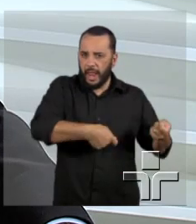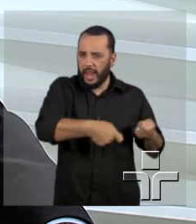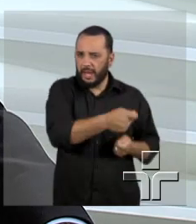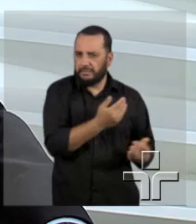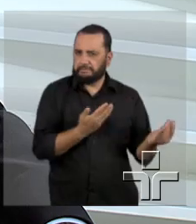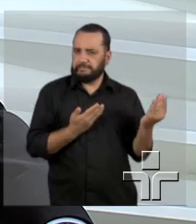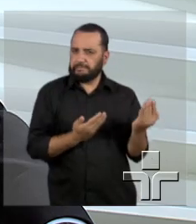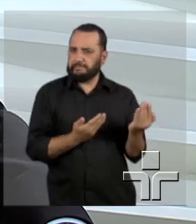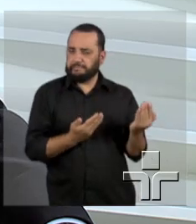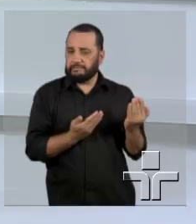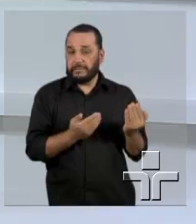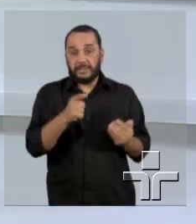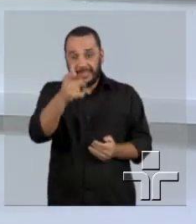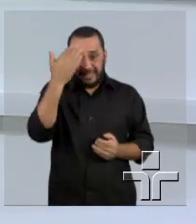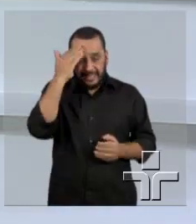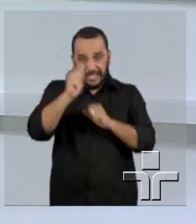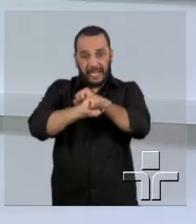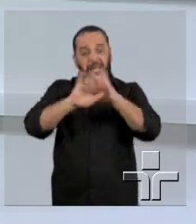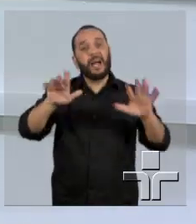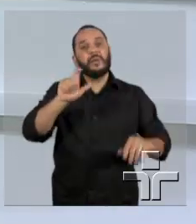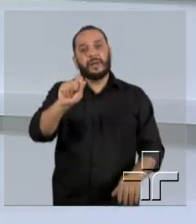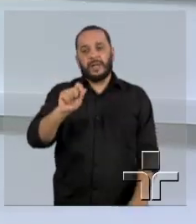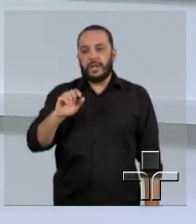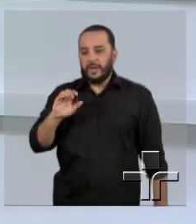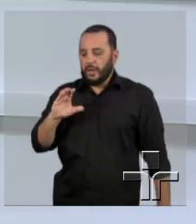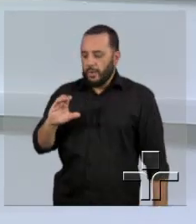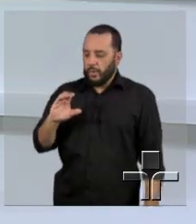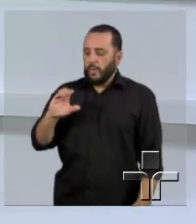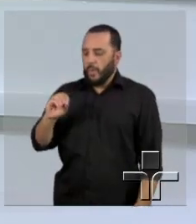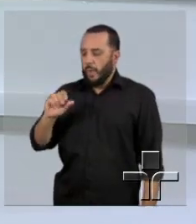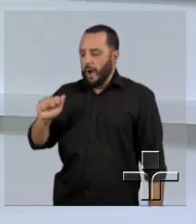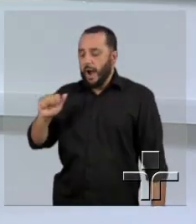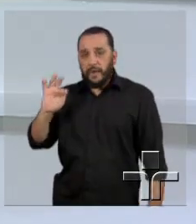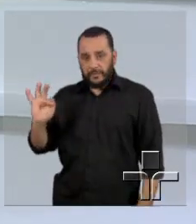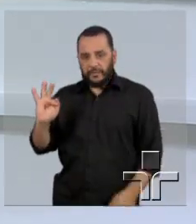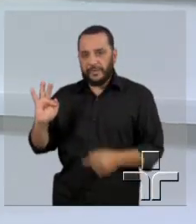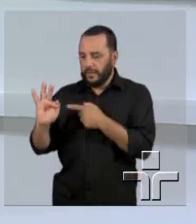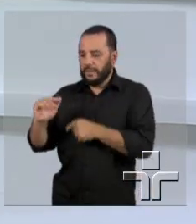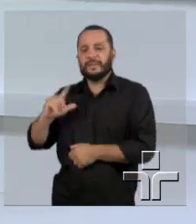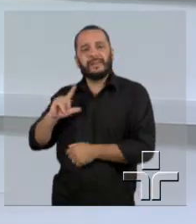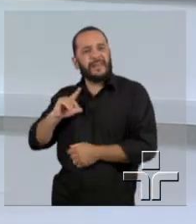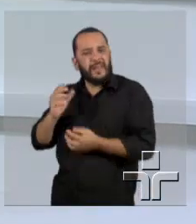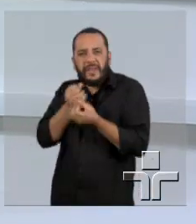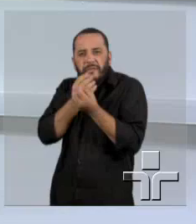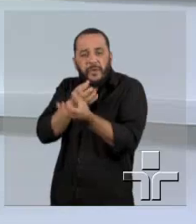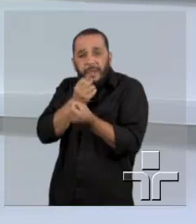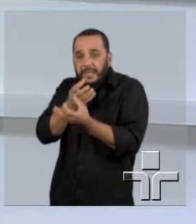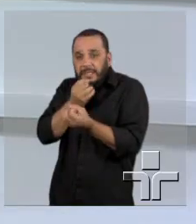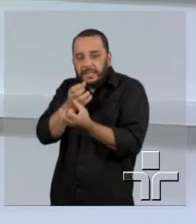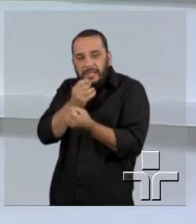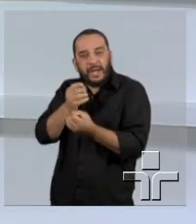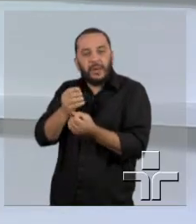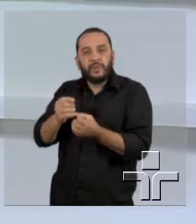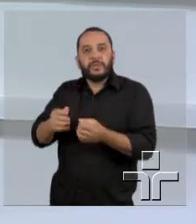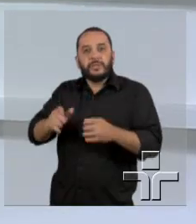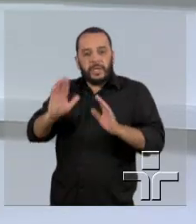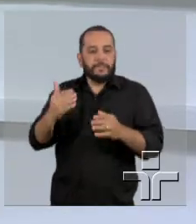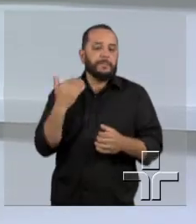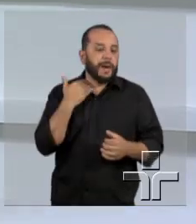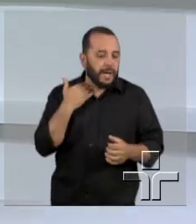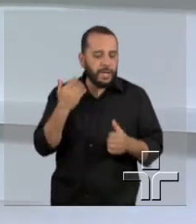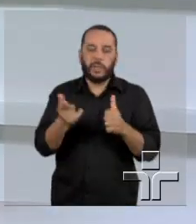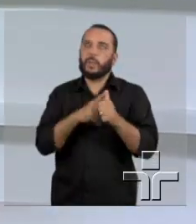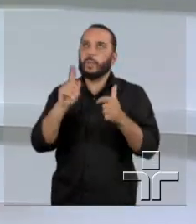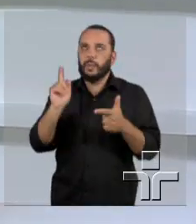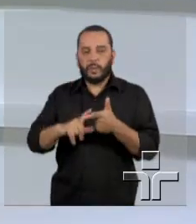deixar claro para o telespectador que o COAF ele é abastecido de informações de diversos órgãos, de bancos, da